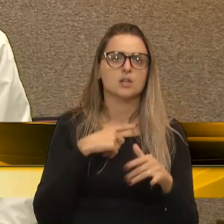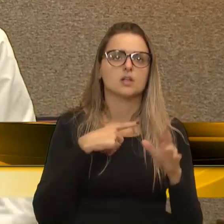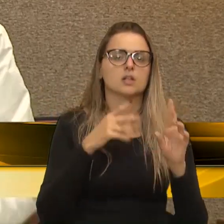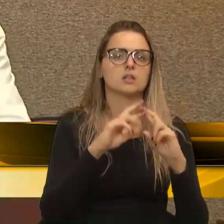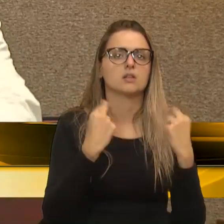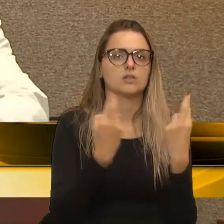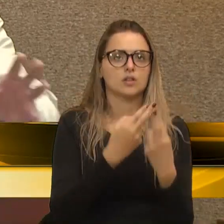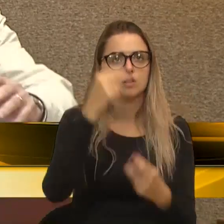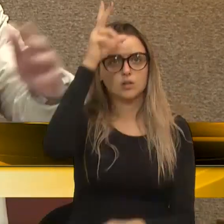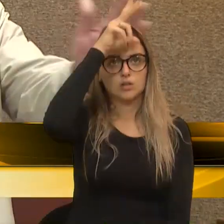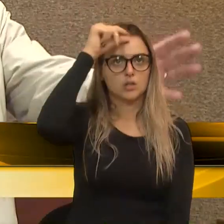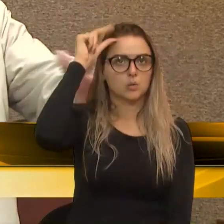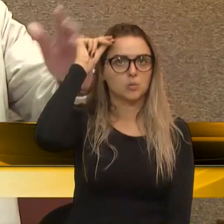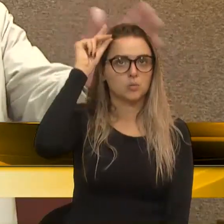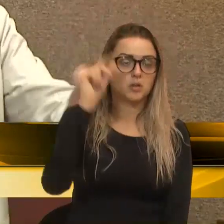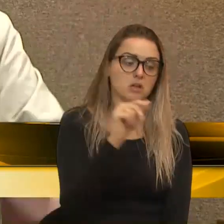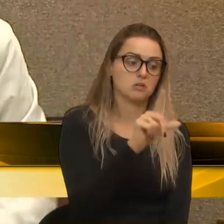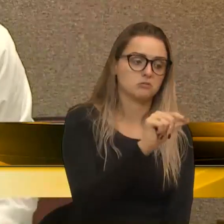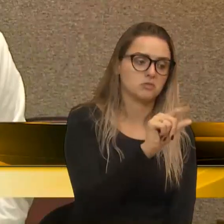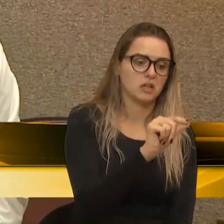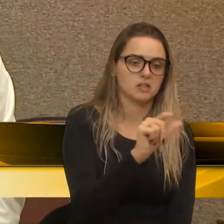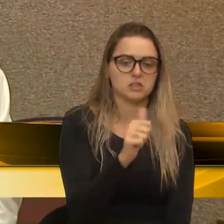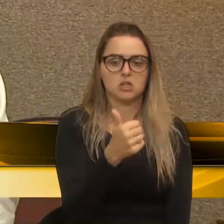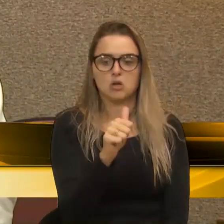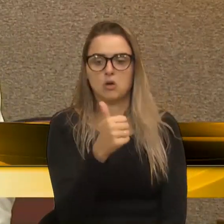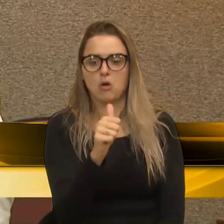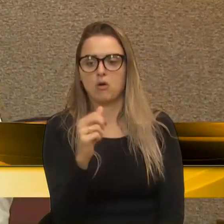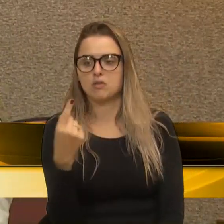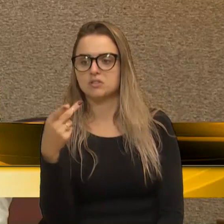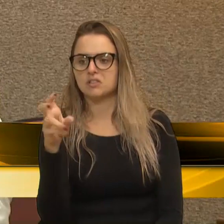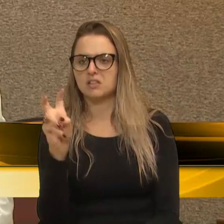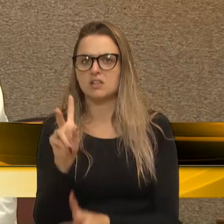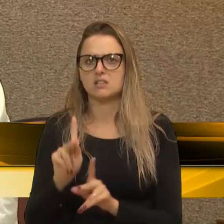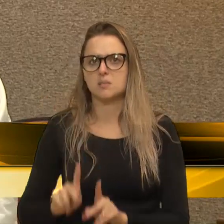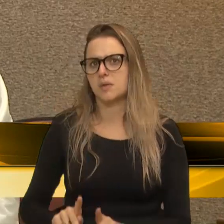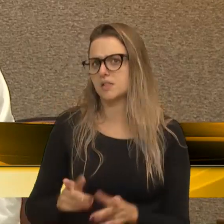audiências públicas com 10, 11, 15 pessoas.